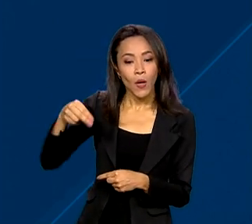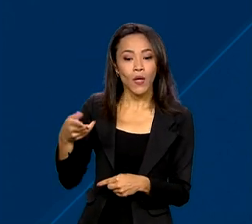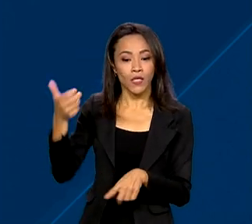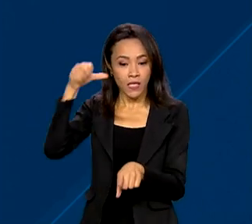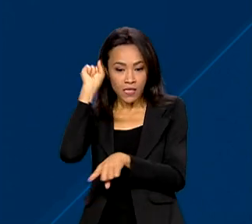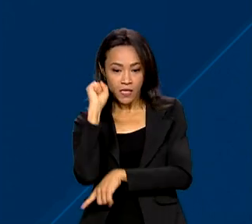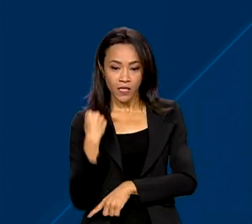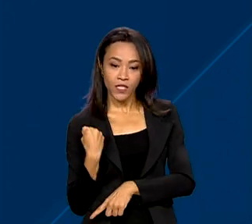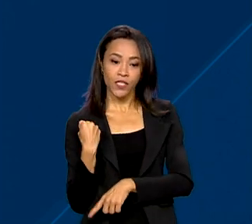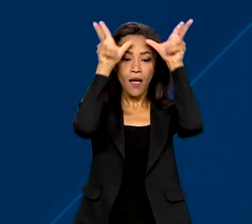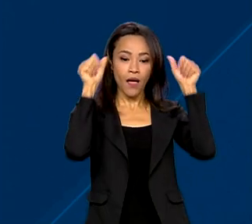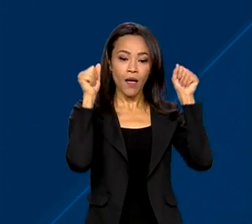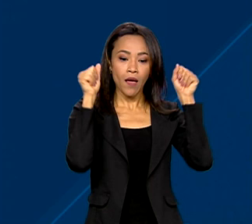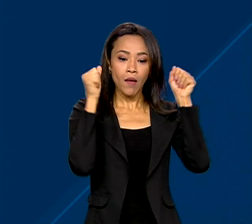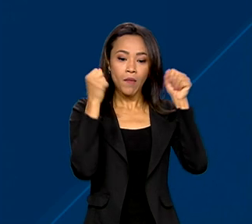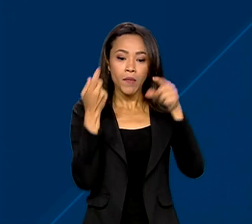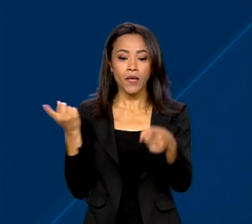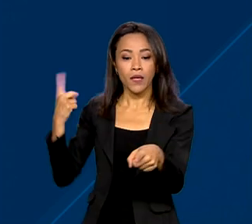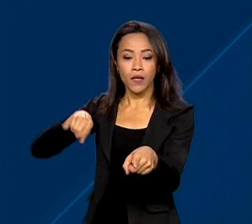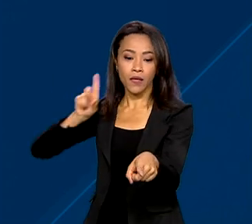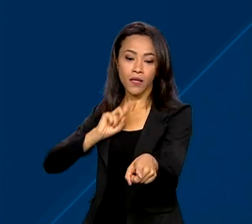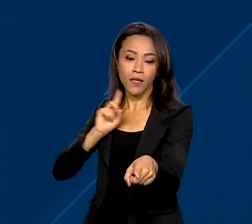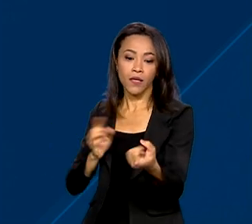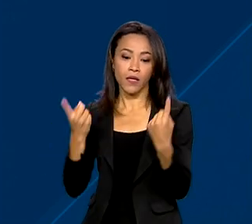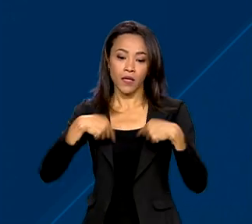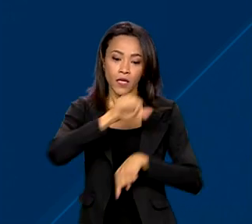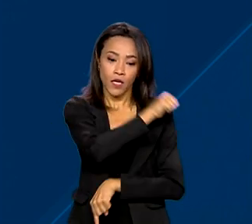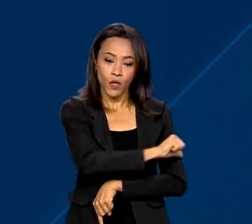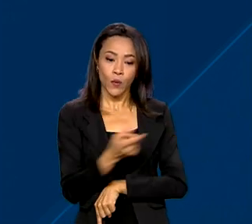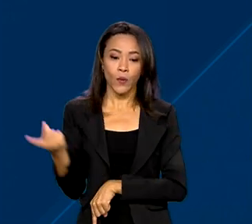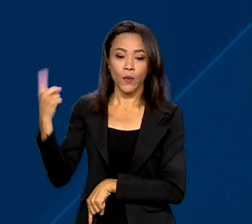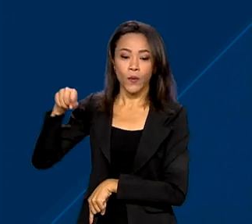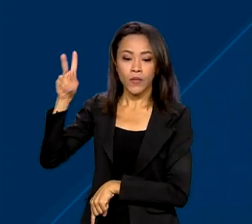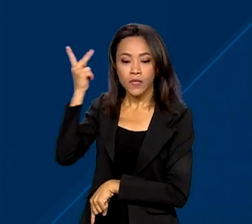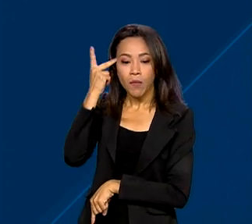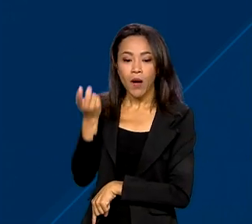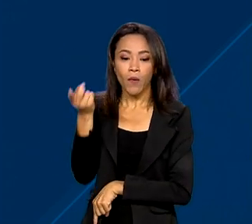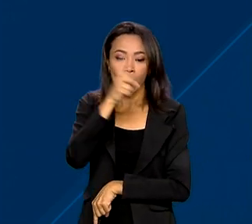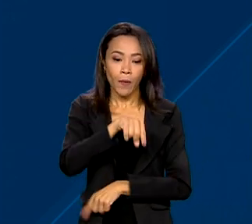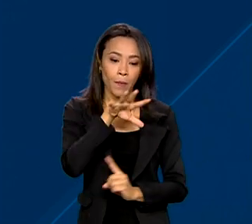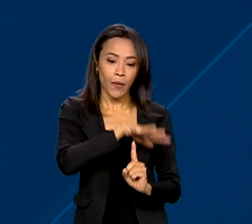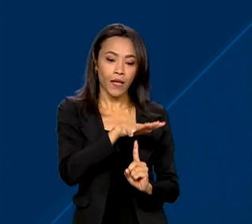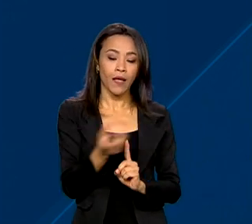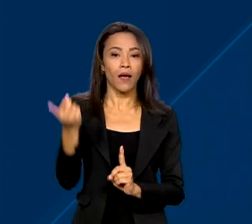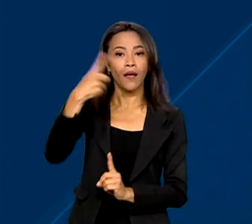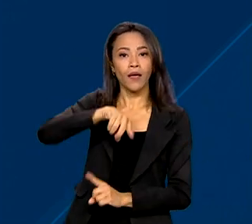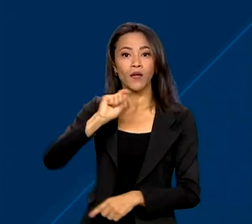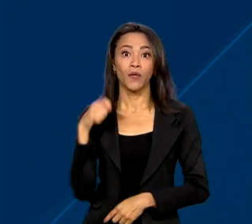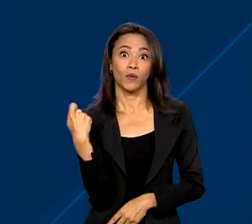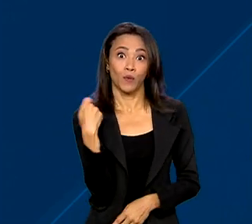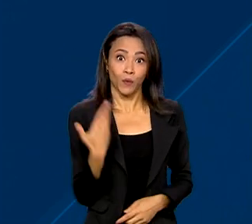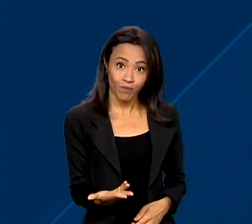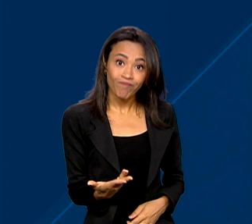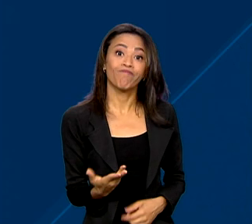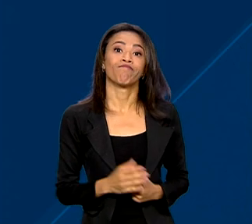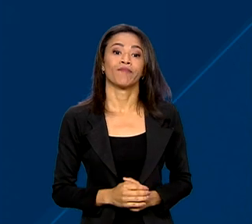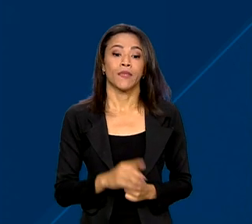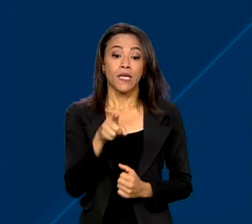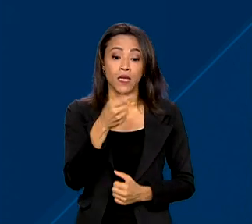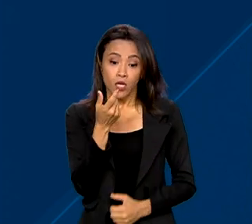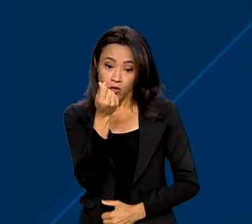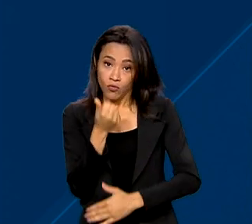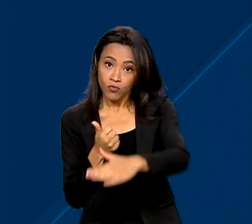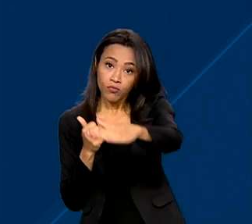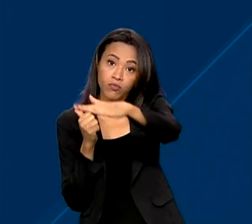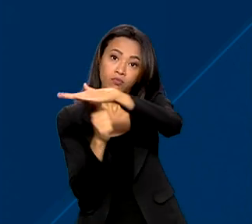Acre Minas Gerais Rio de Janeiro São Paulo Paraná e Rio Grande do Sul para o custeio